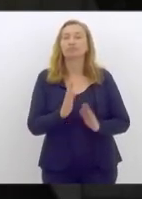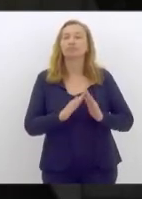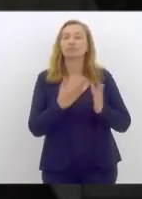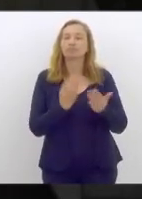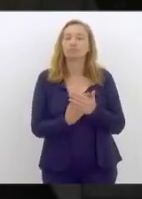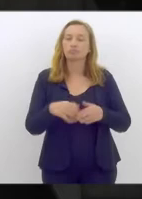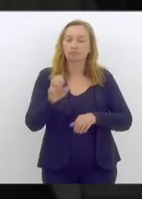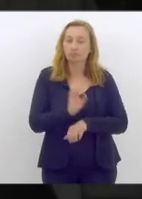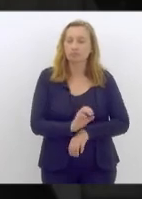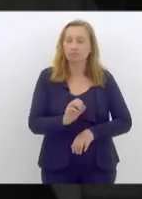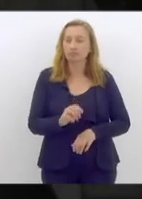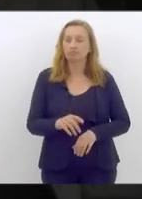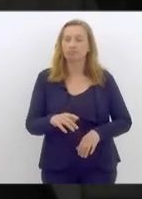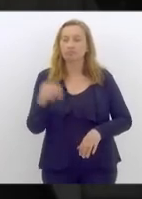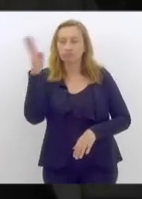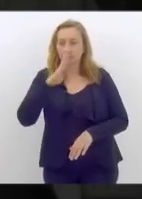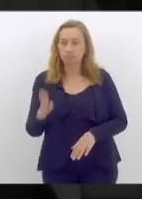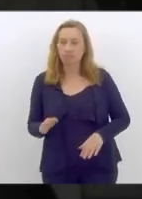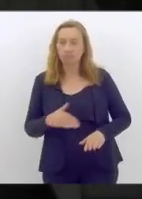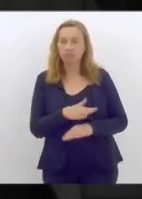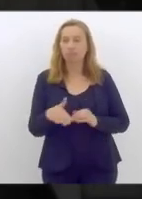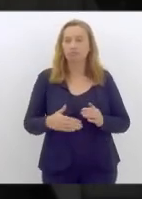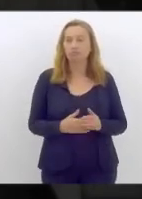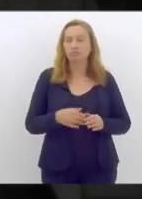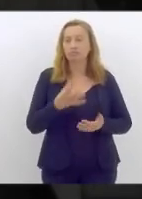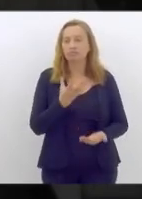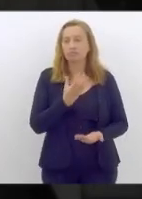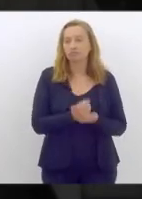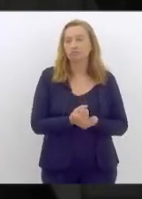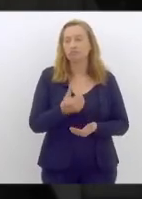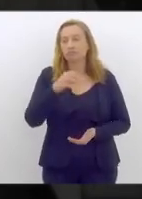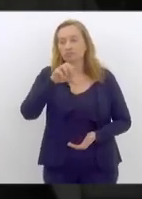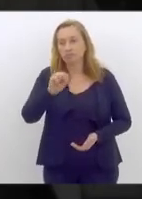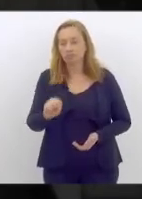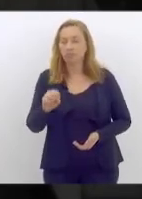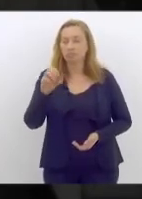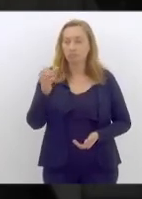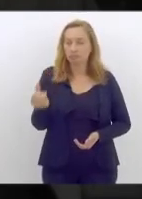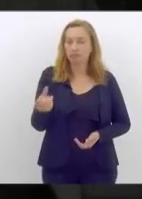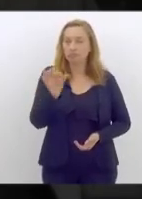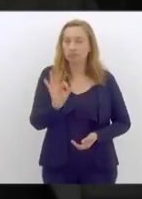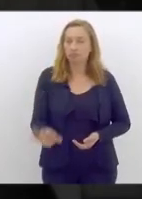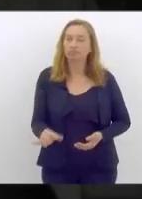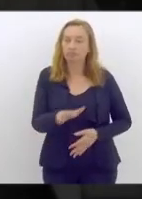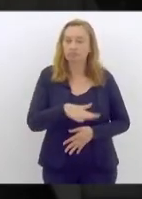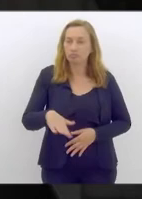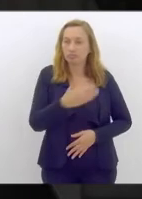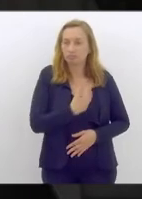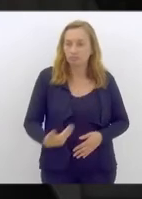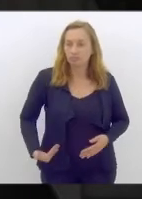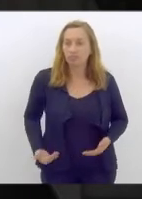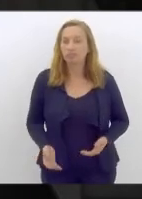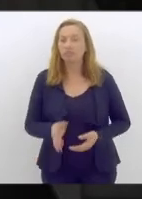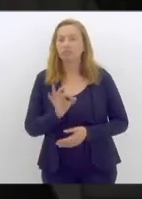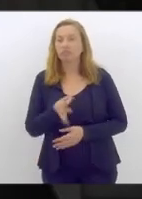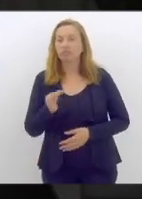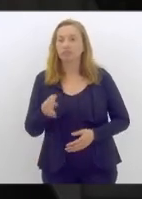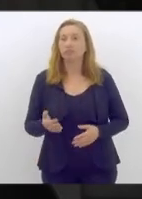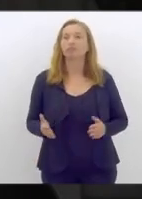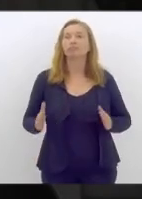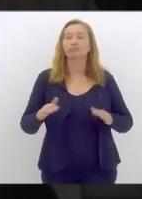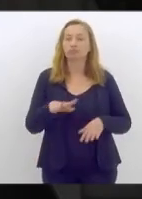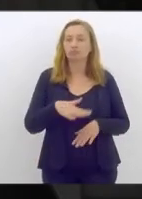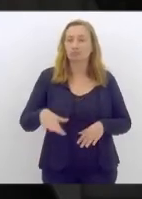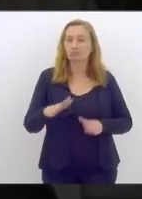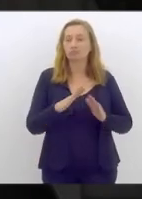Brasil inteiro Já que as matrículas no ensino médio brasileiro 86% delas estão no setor público que predominantemente nas redes estaduais